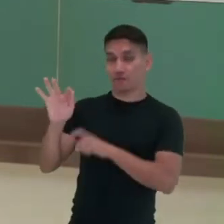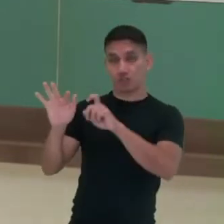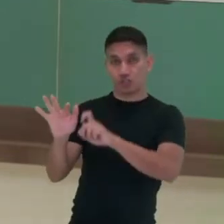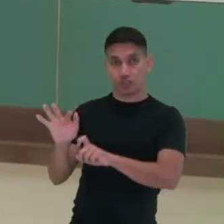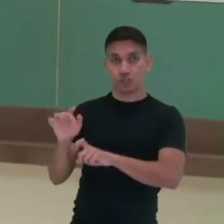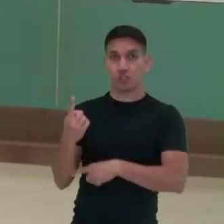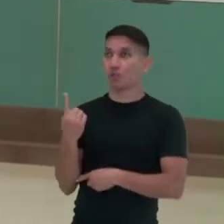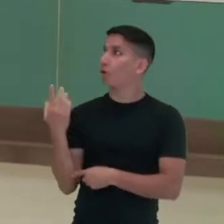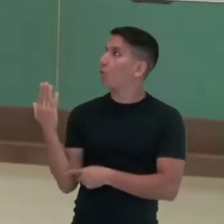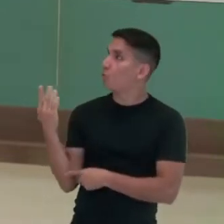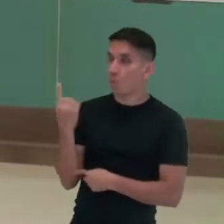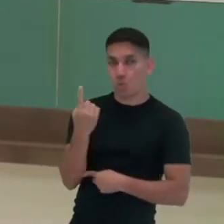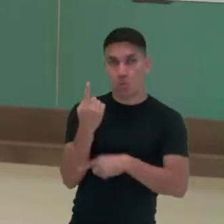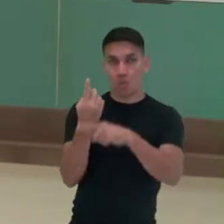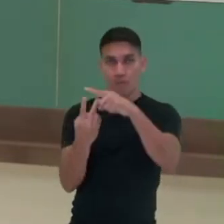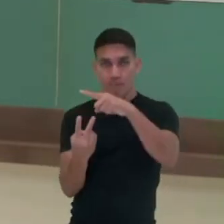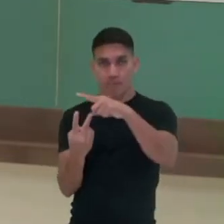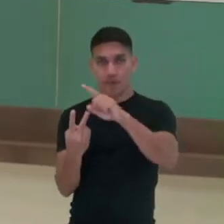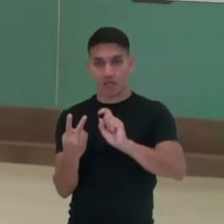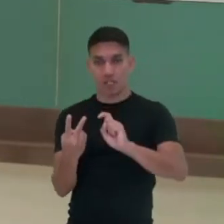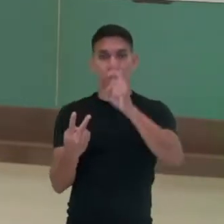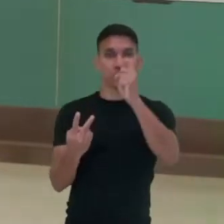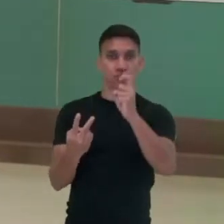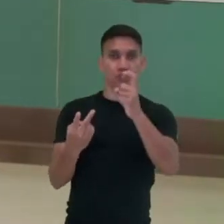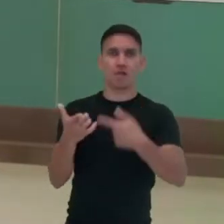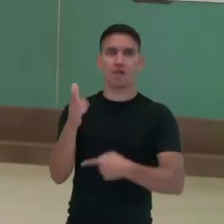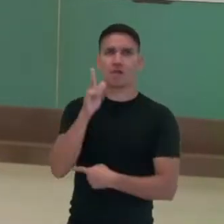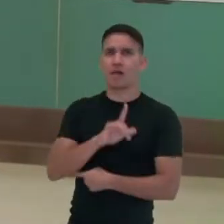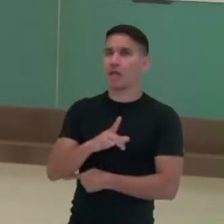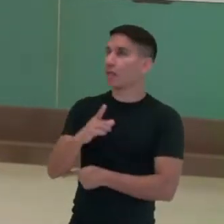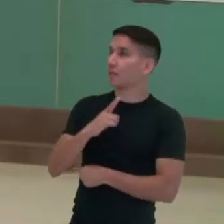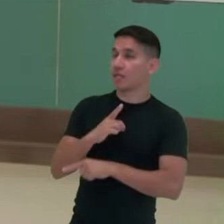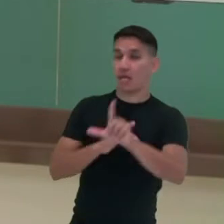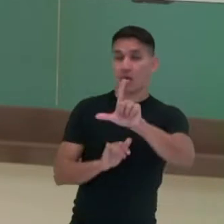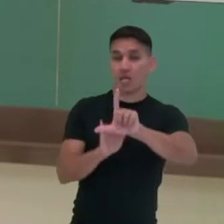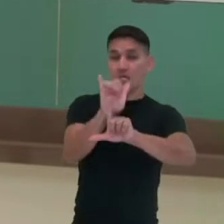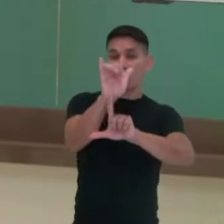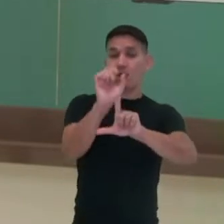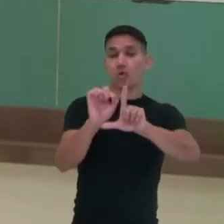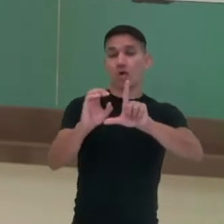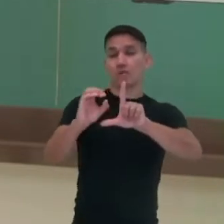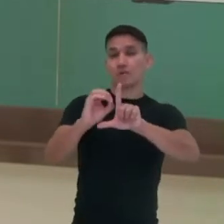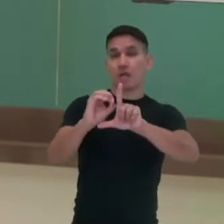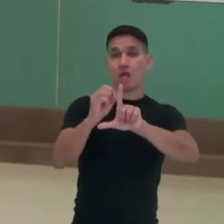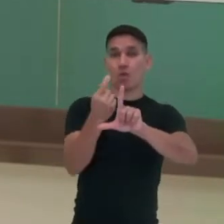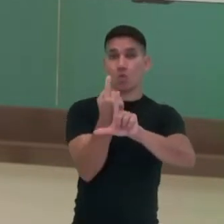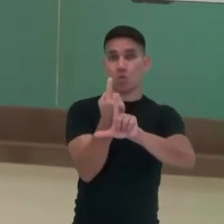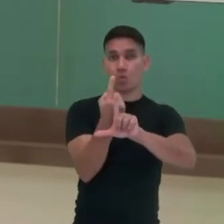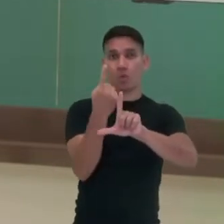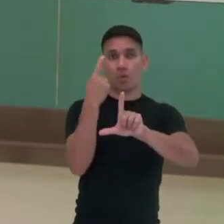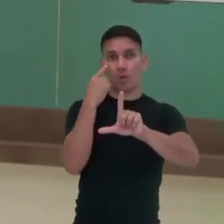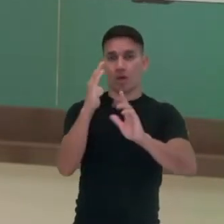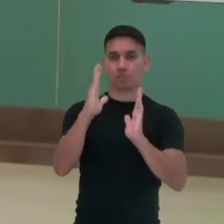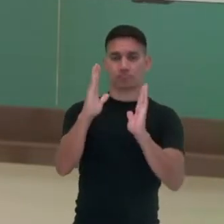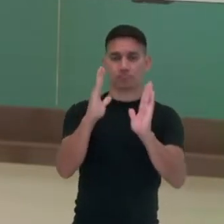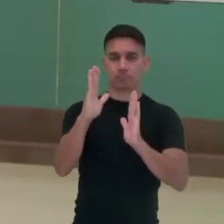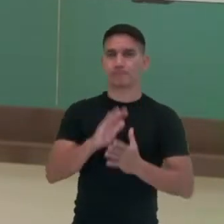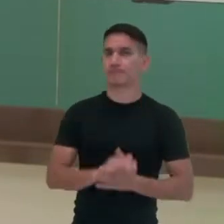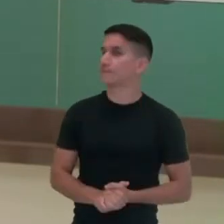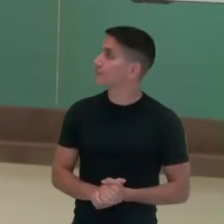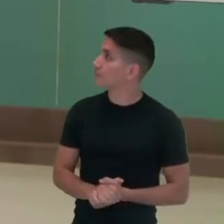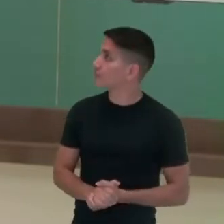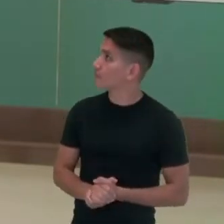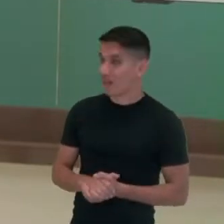x. Essa curva corta o eixo do y no ponto 0 e 1, né? Ela